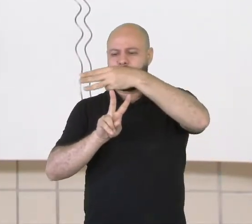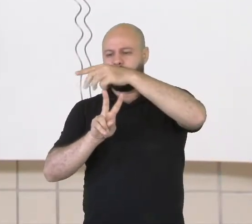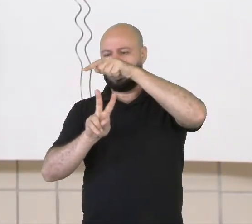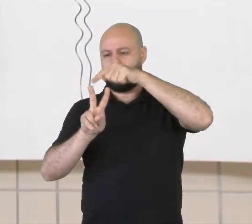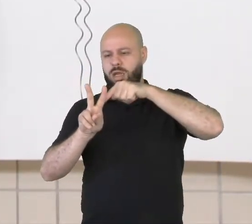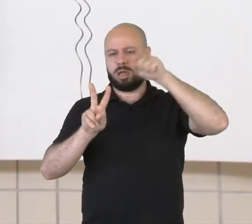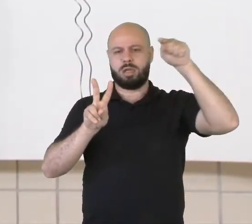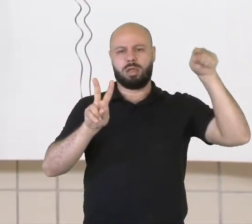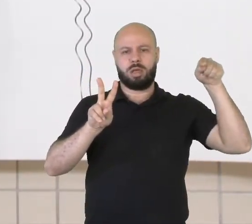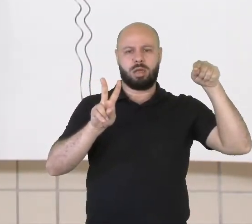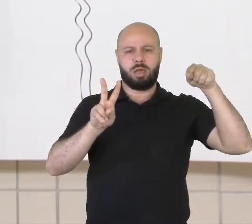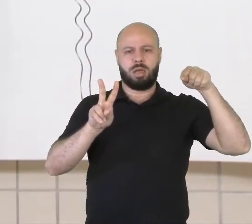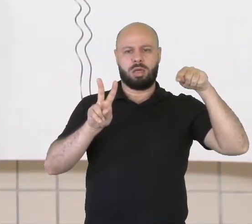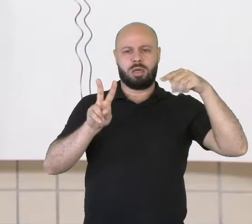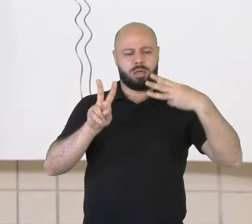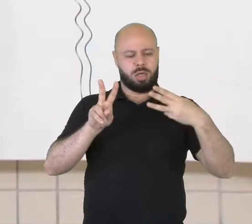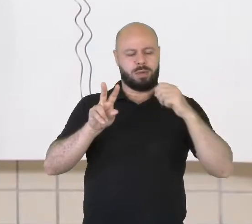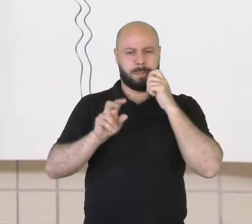posso colocar os dois